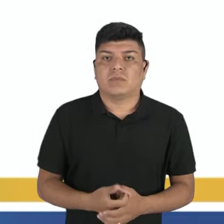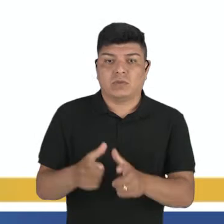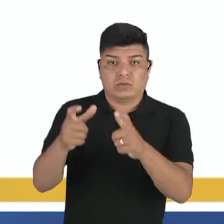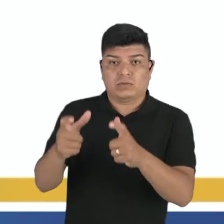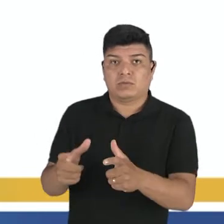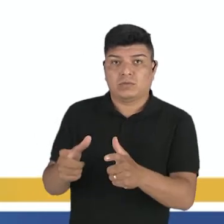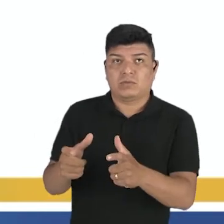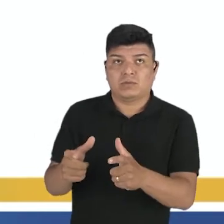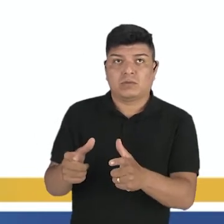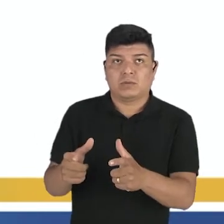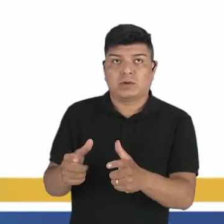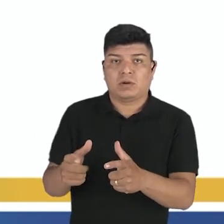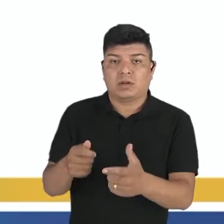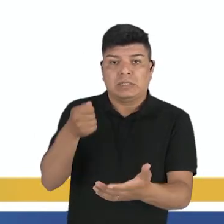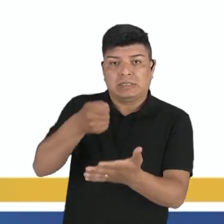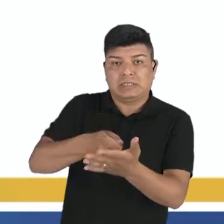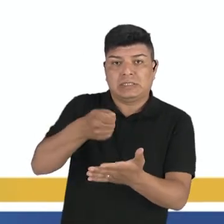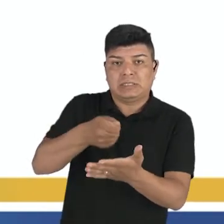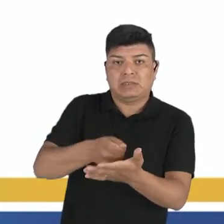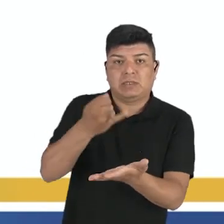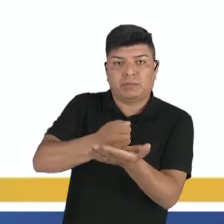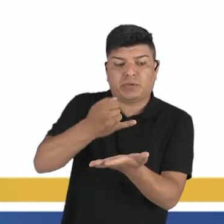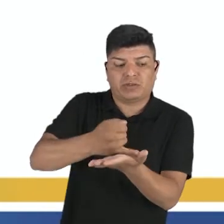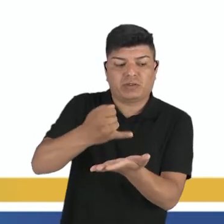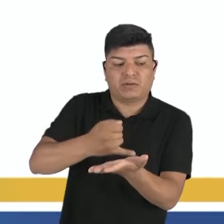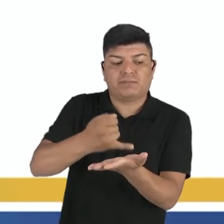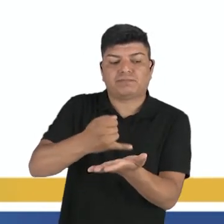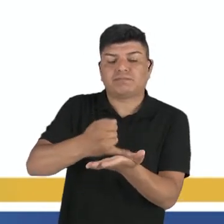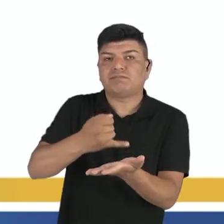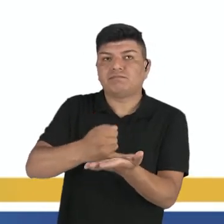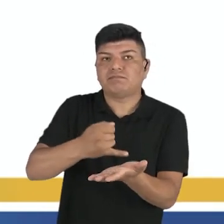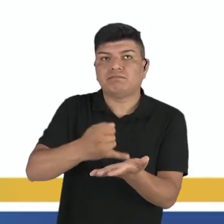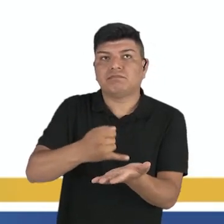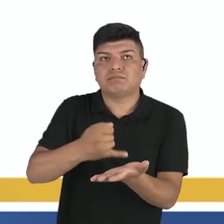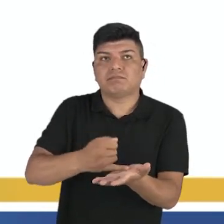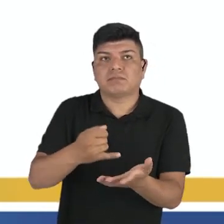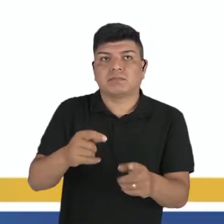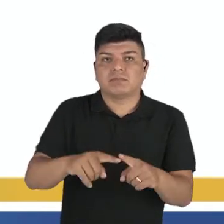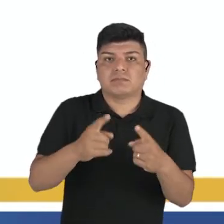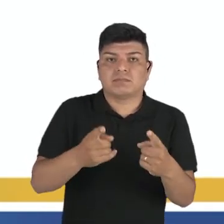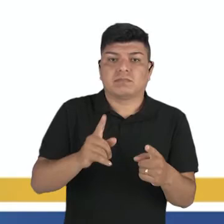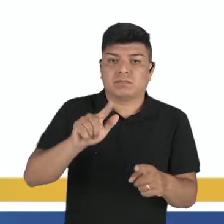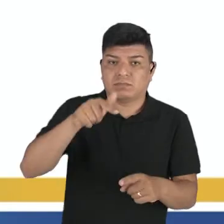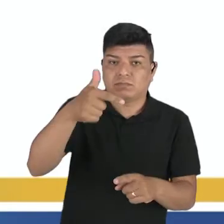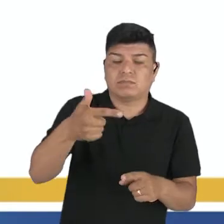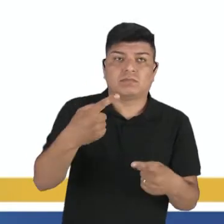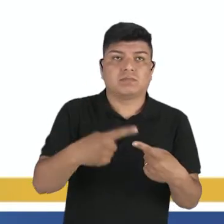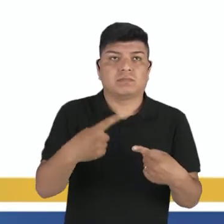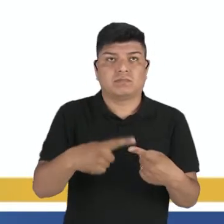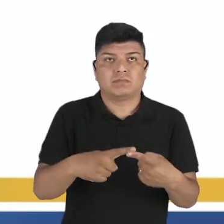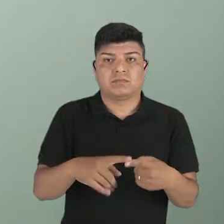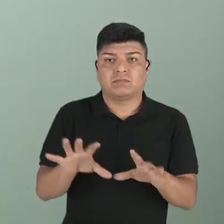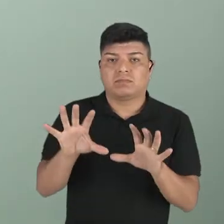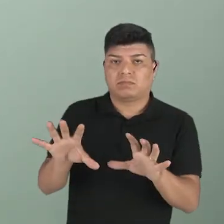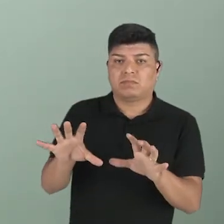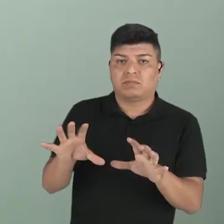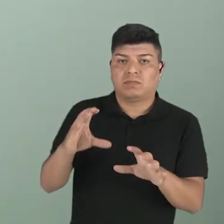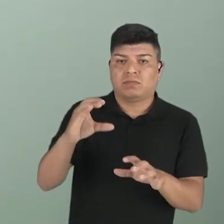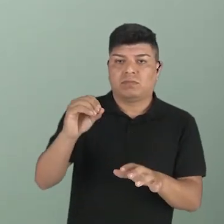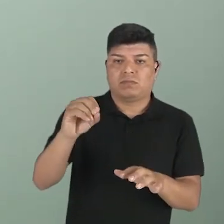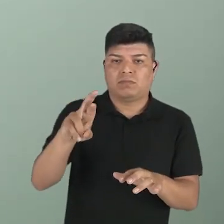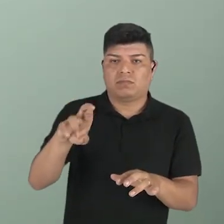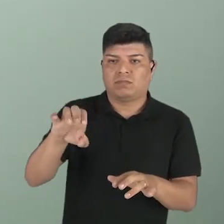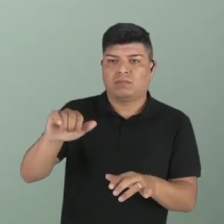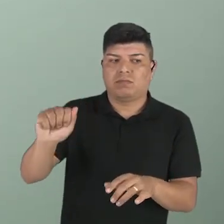de terreno e isenção de impostos, menos Coreia do Sul, não de início, mas mais à frente, porque nesse período aí, a Coreia do